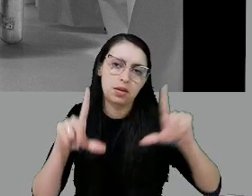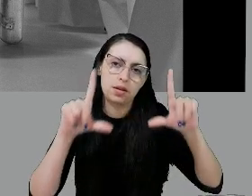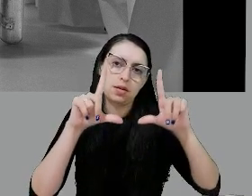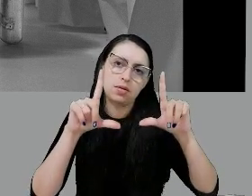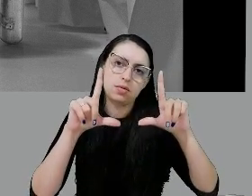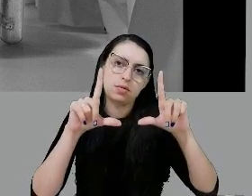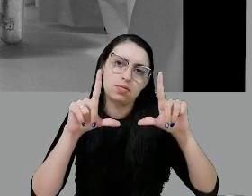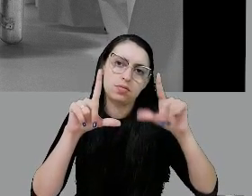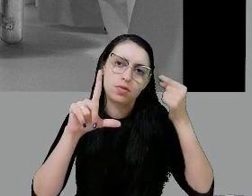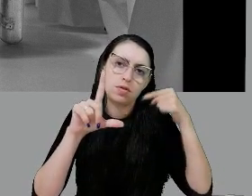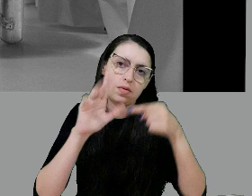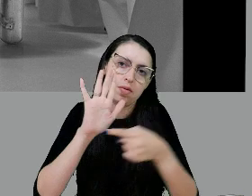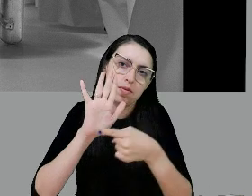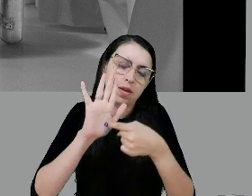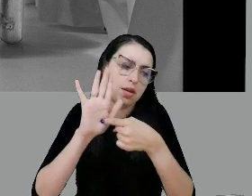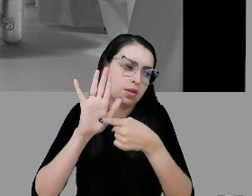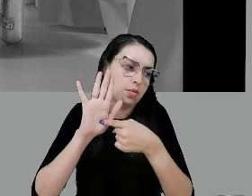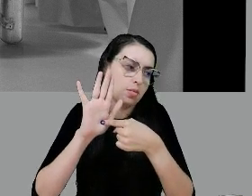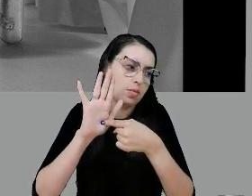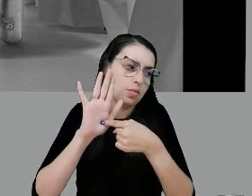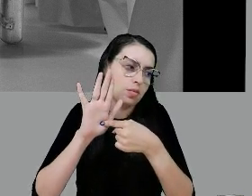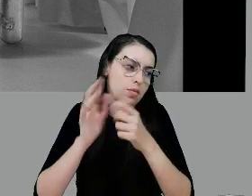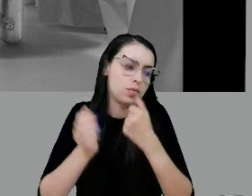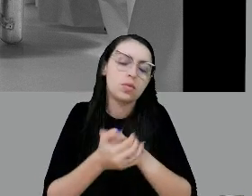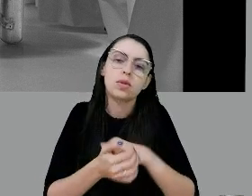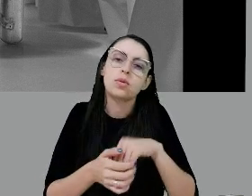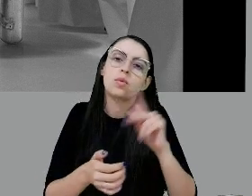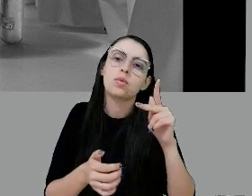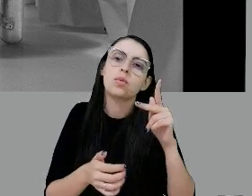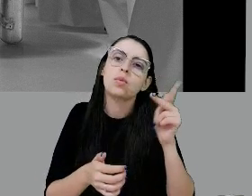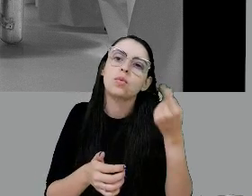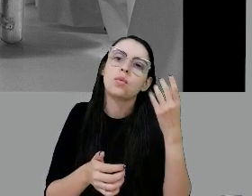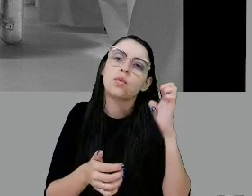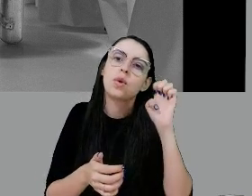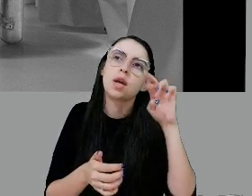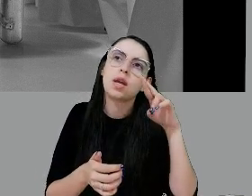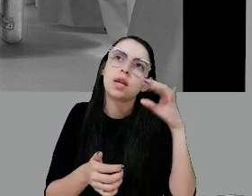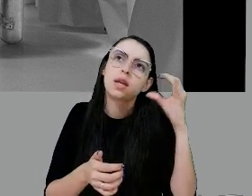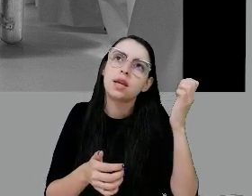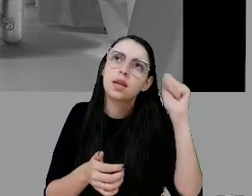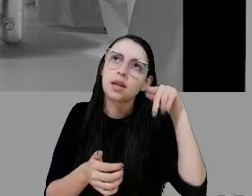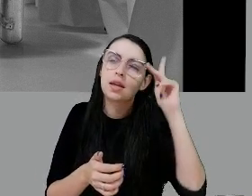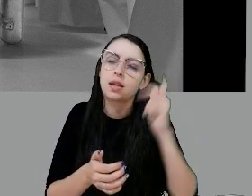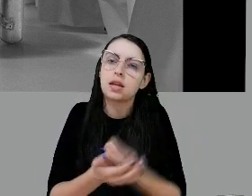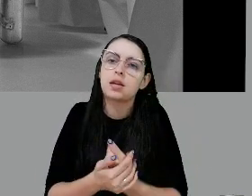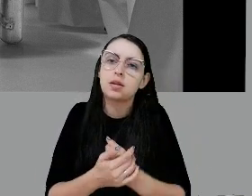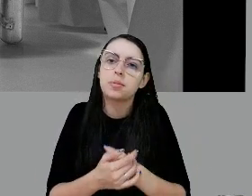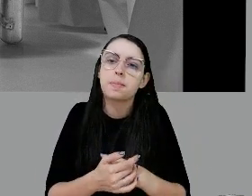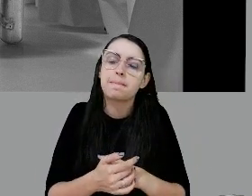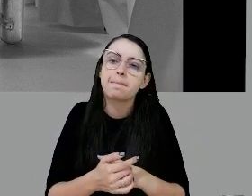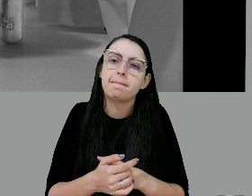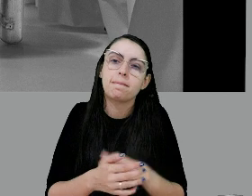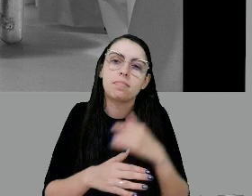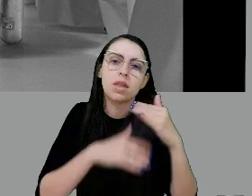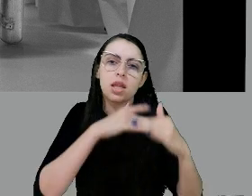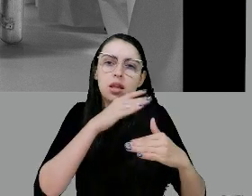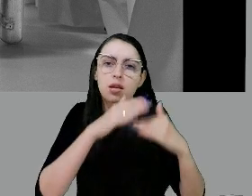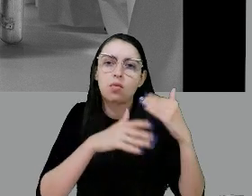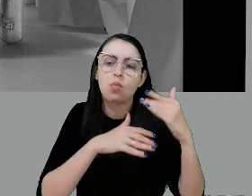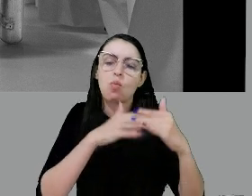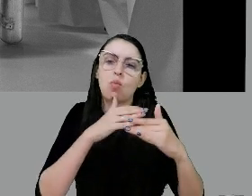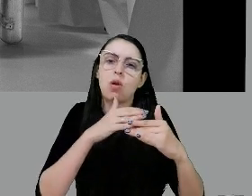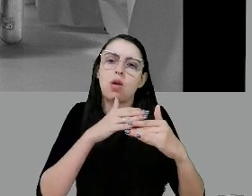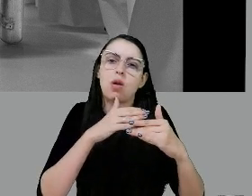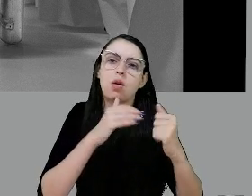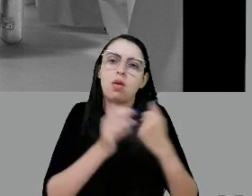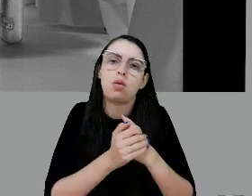para mostrar aqui. Não sei se está dando para ver o caso do Hélio, que essa foto é extraordinária, porque ela insere, inclusive,